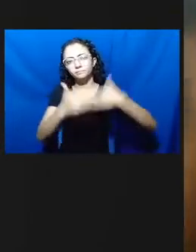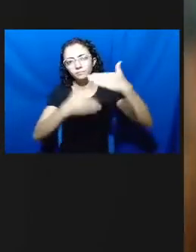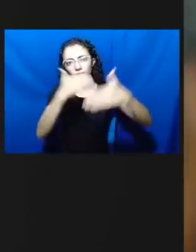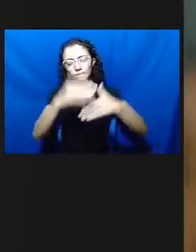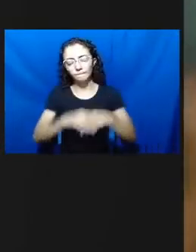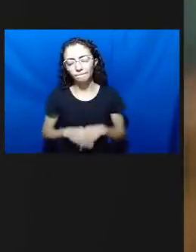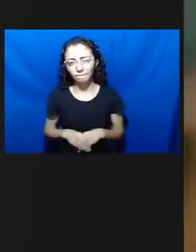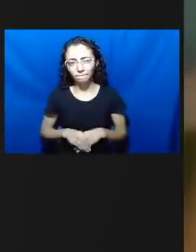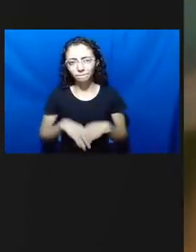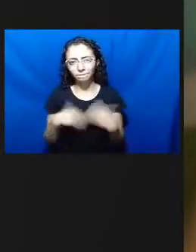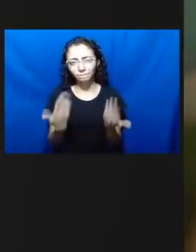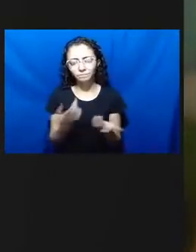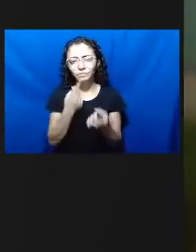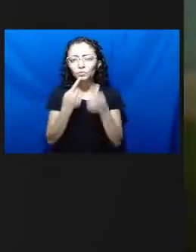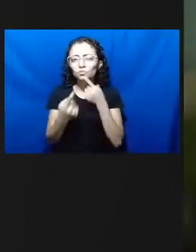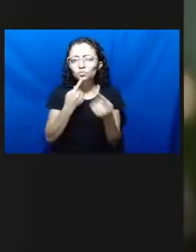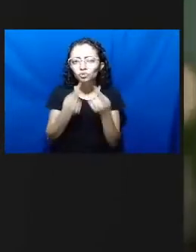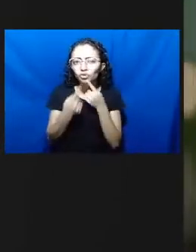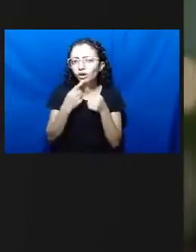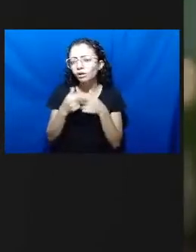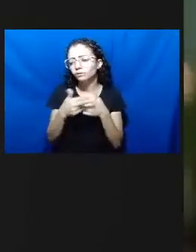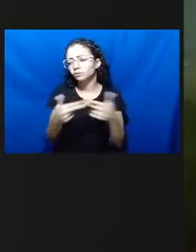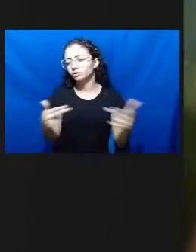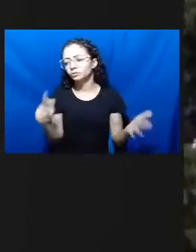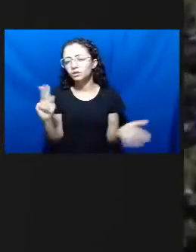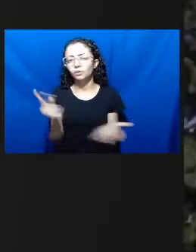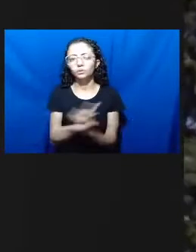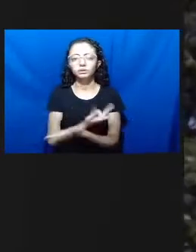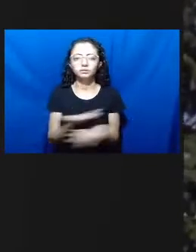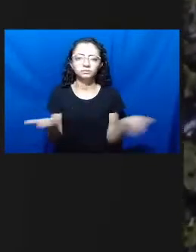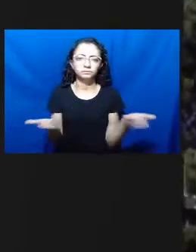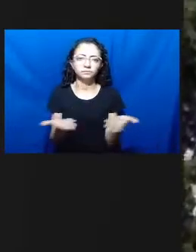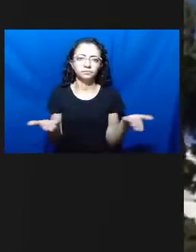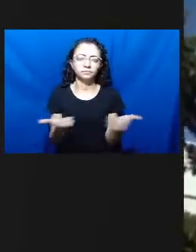é um diálogo com tudo isso que está acontecendo atualmente também.